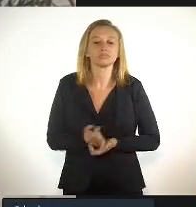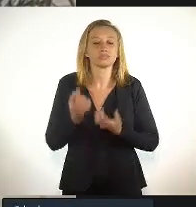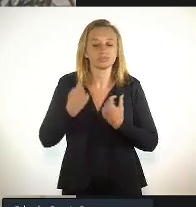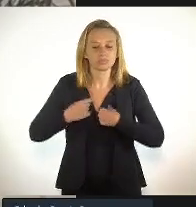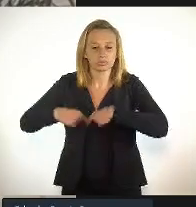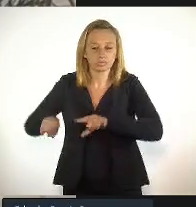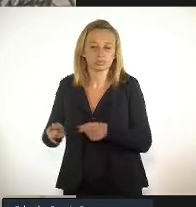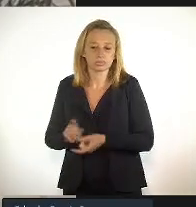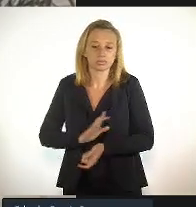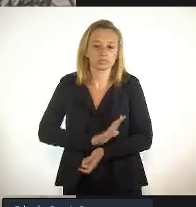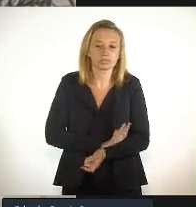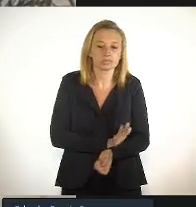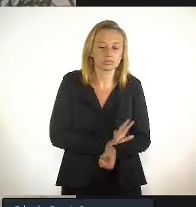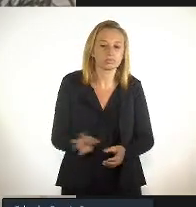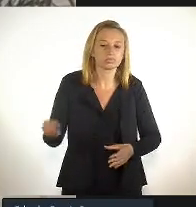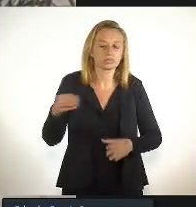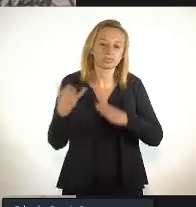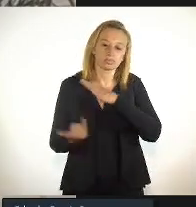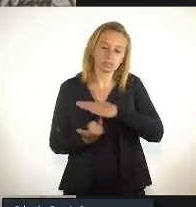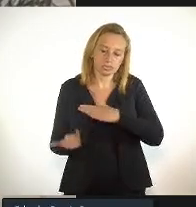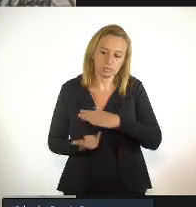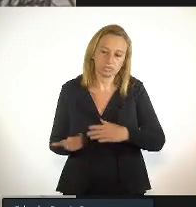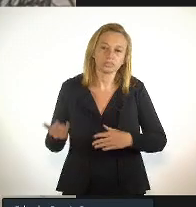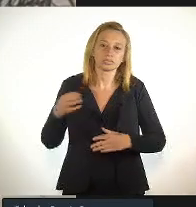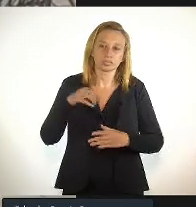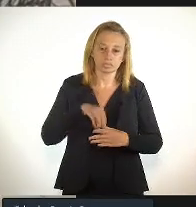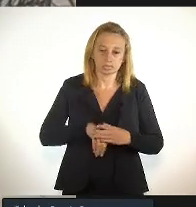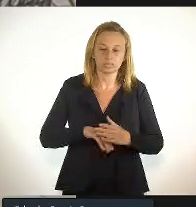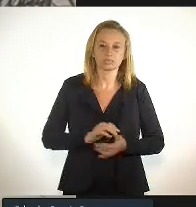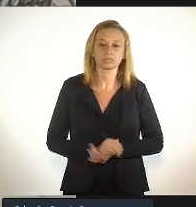racismo nas nossas instituições